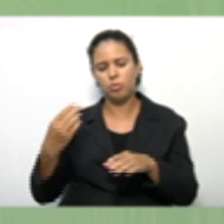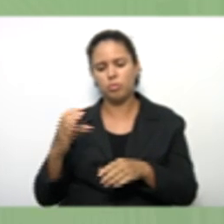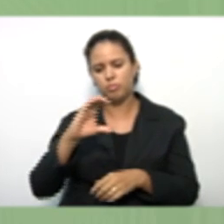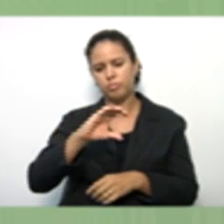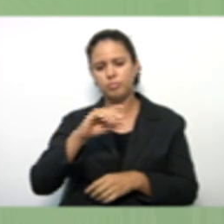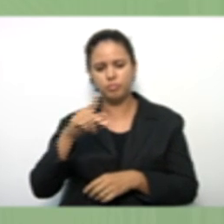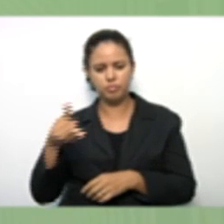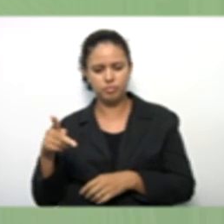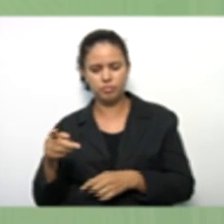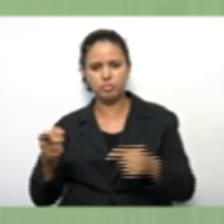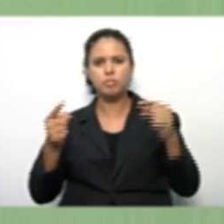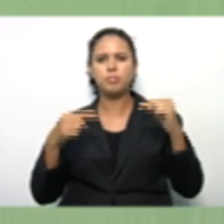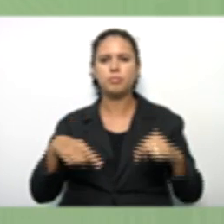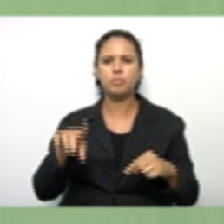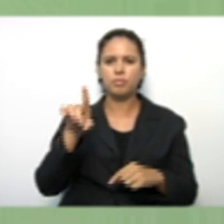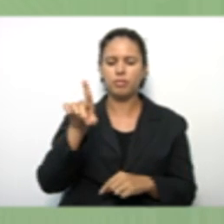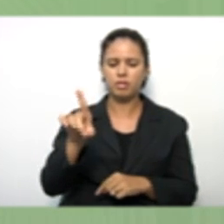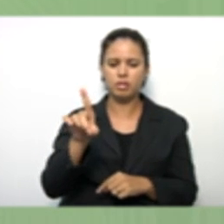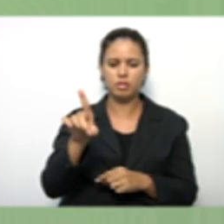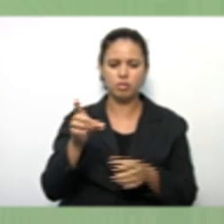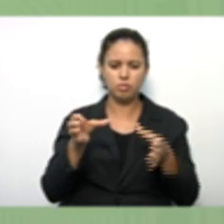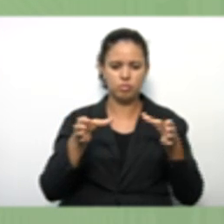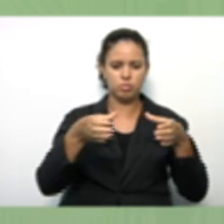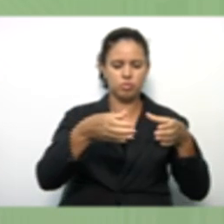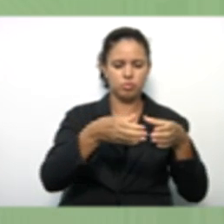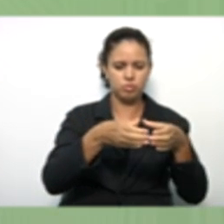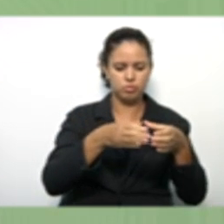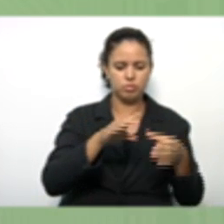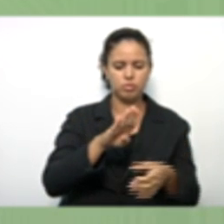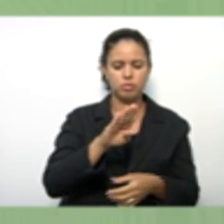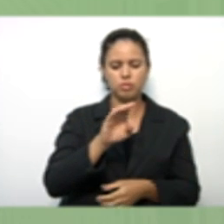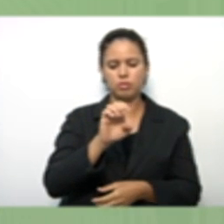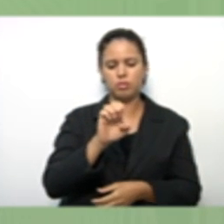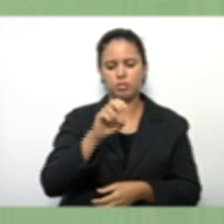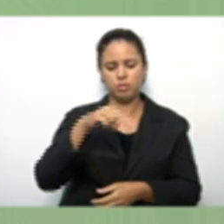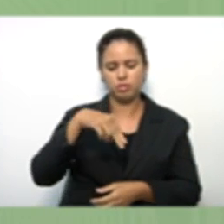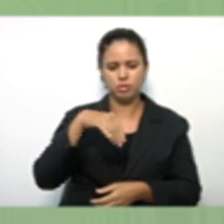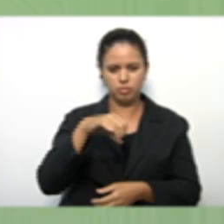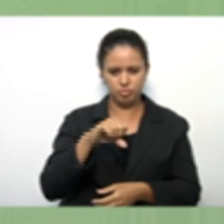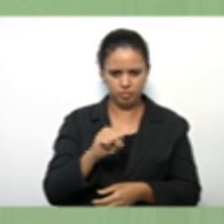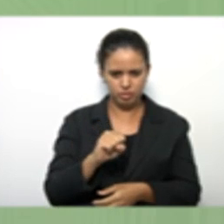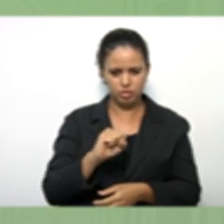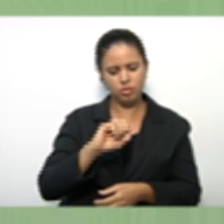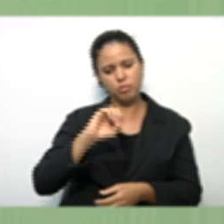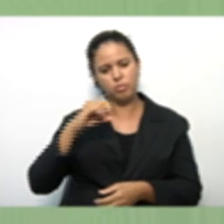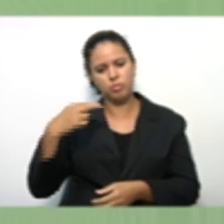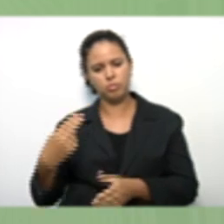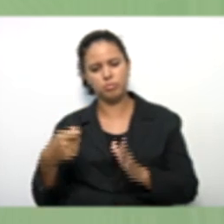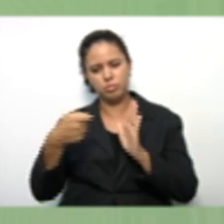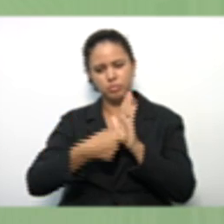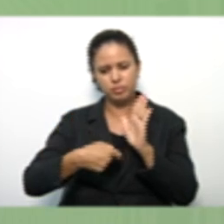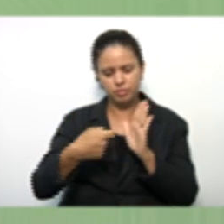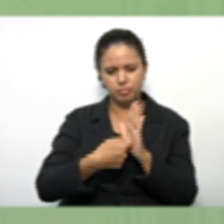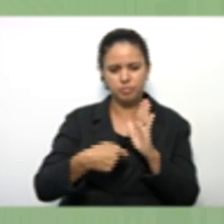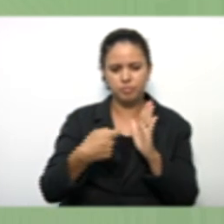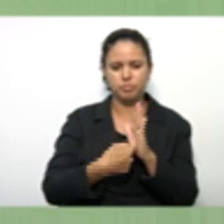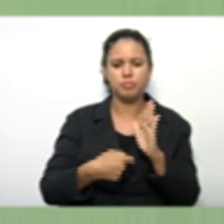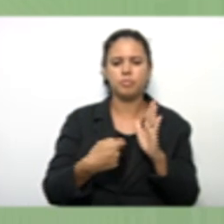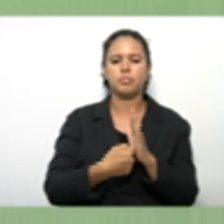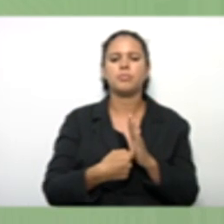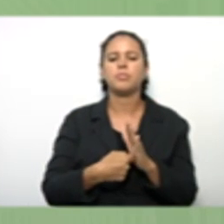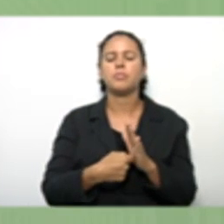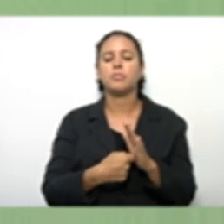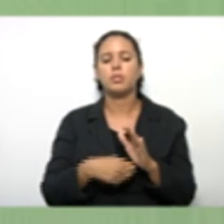D, conjunto de bens e obrigações que não possam ser mensurados em moedas e pertencentes a uma